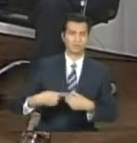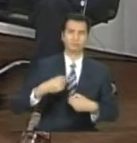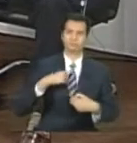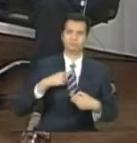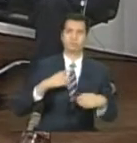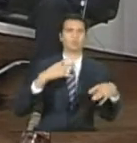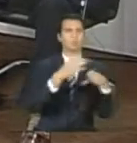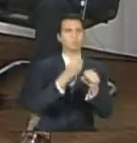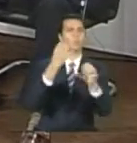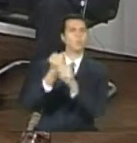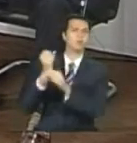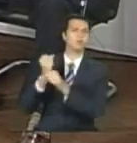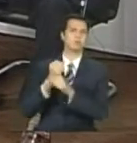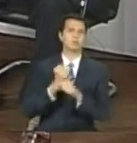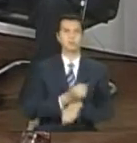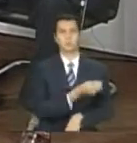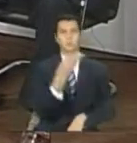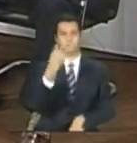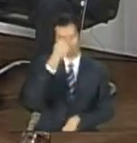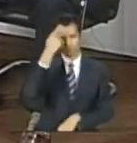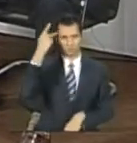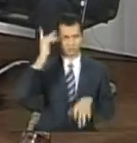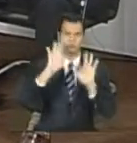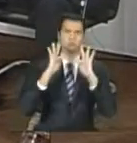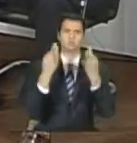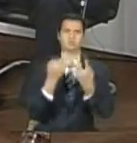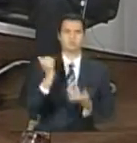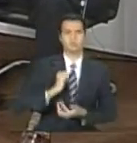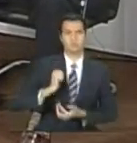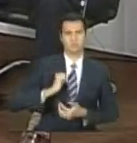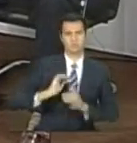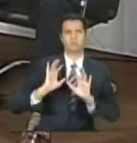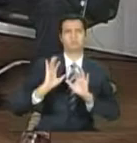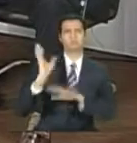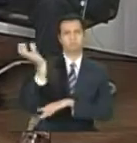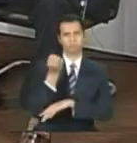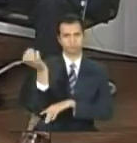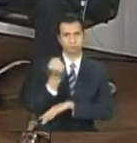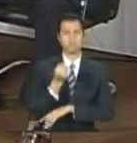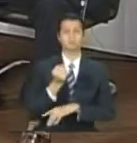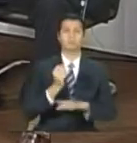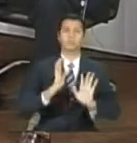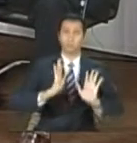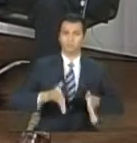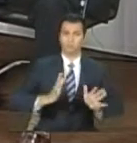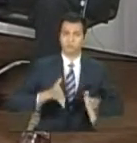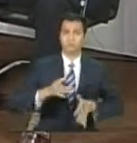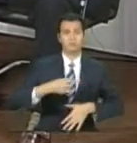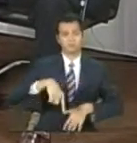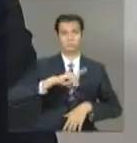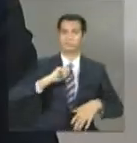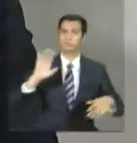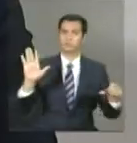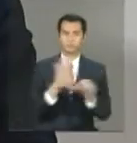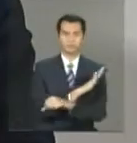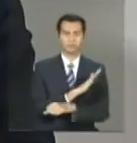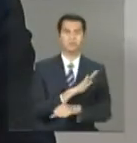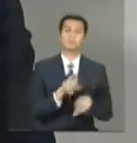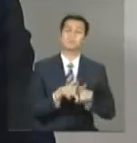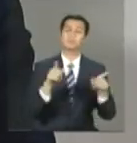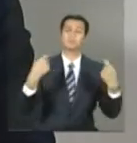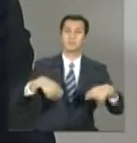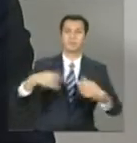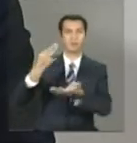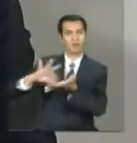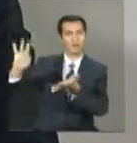ela já tem as famílias acima, próximo, já completa esse número de vagas deles. E, importante, manter os